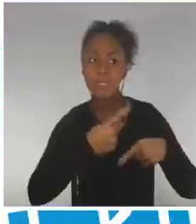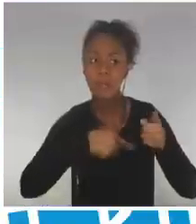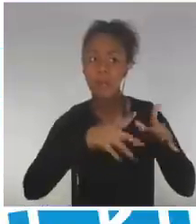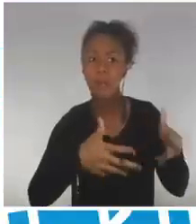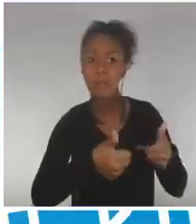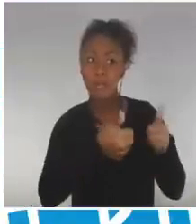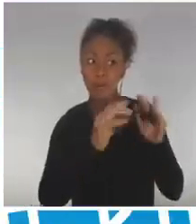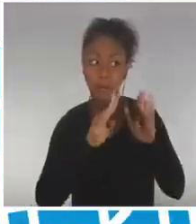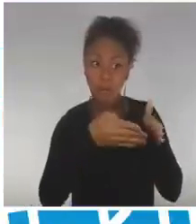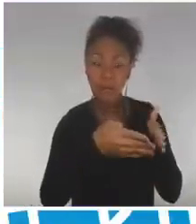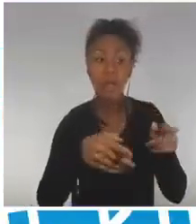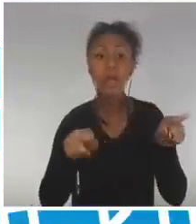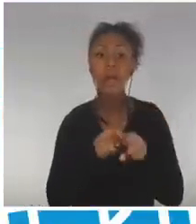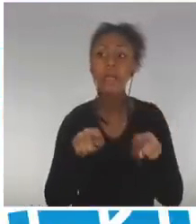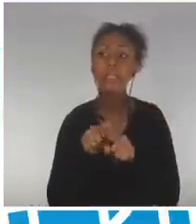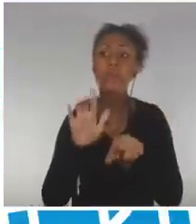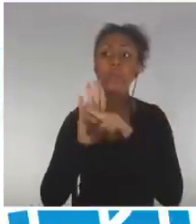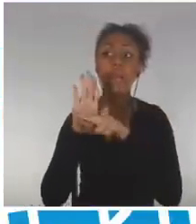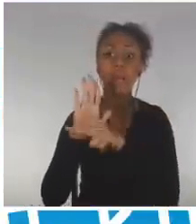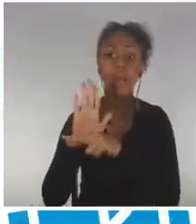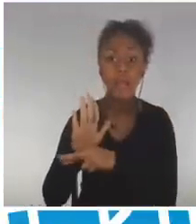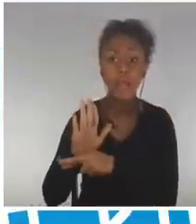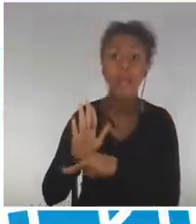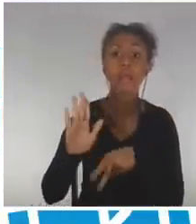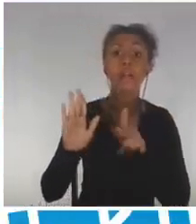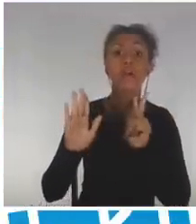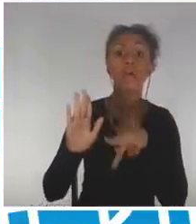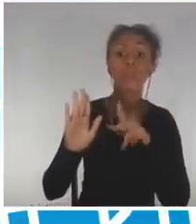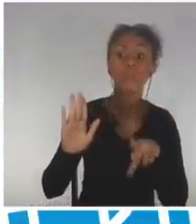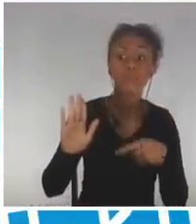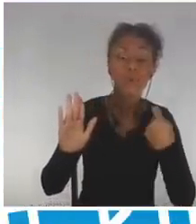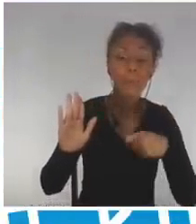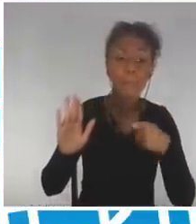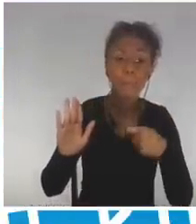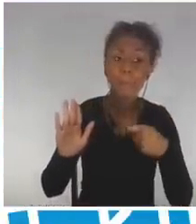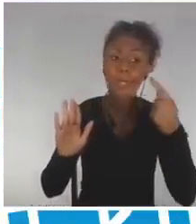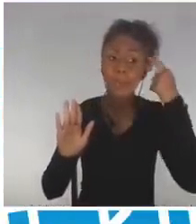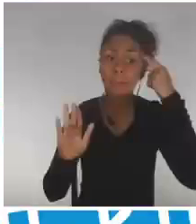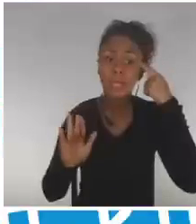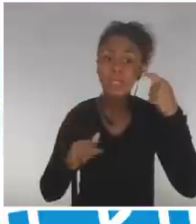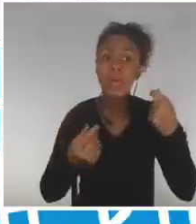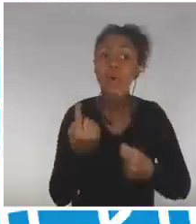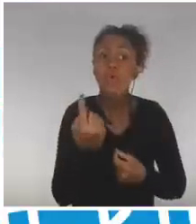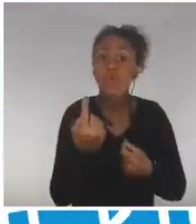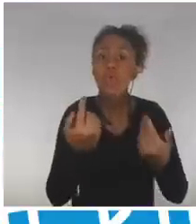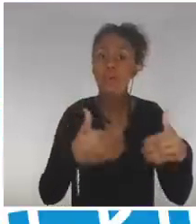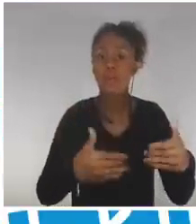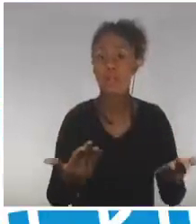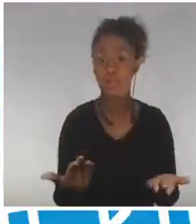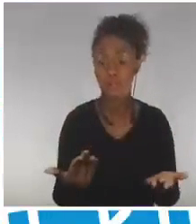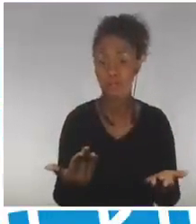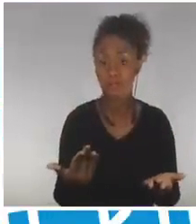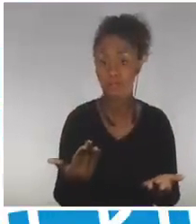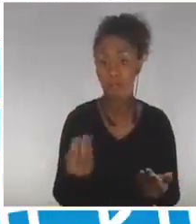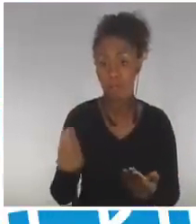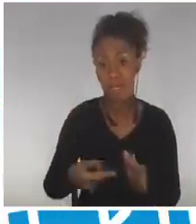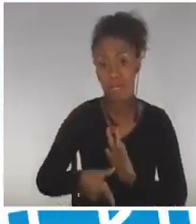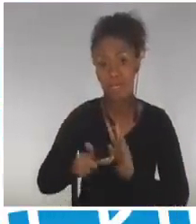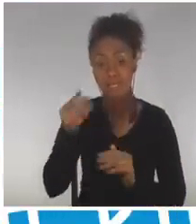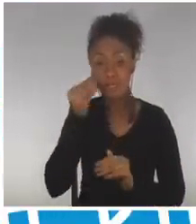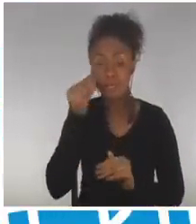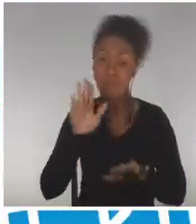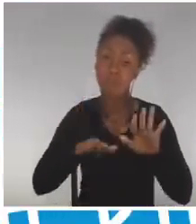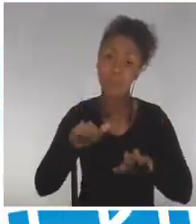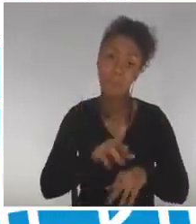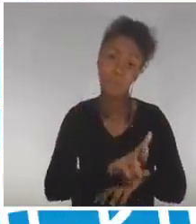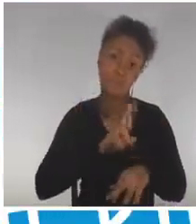que devem ser levados em conta pelo professor na hora de fazer uma avaliação após os testes, aí já depende do